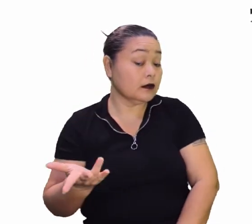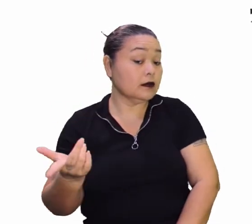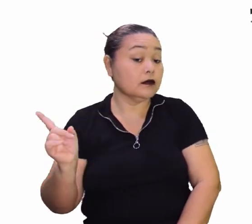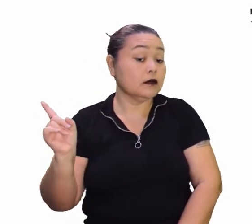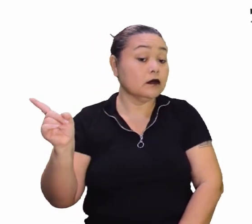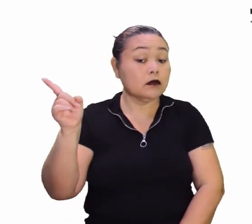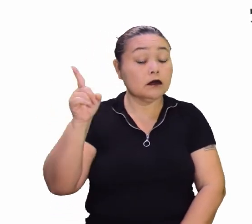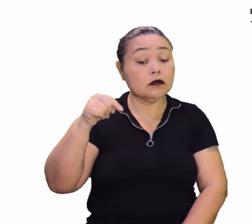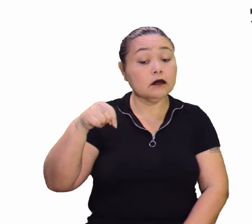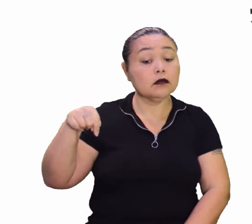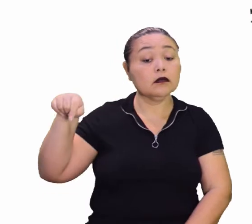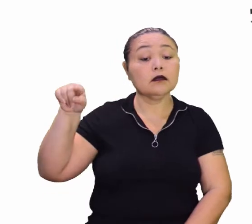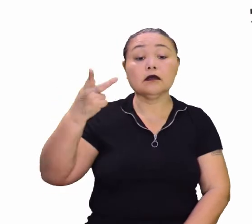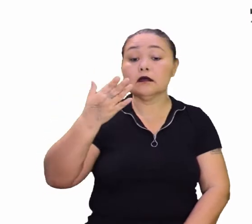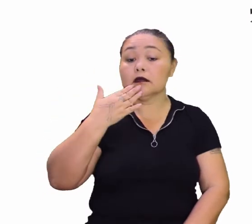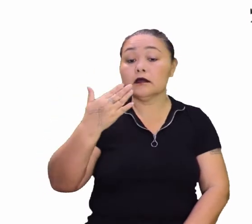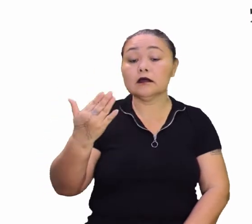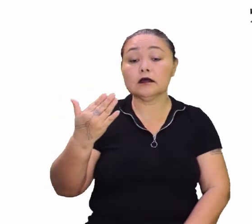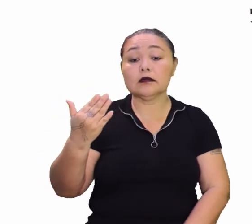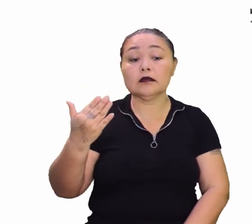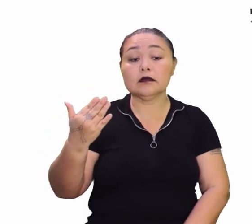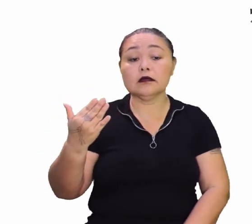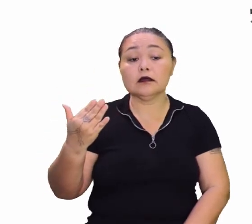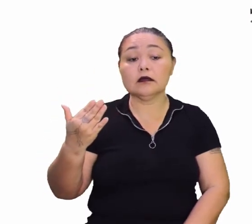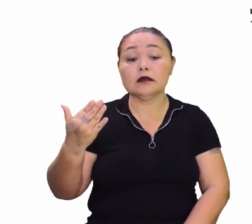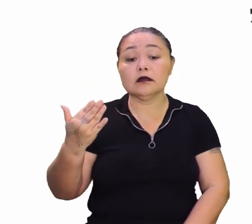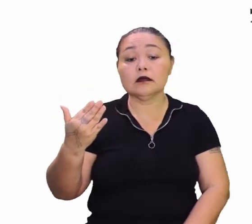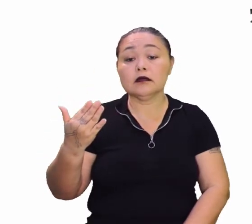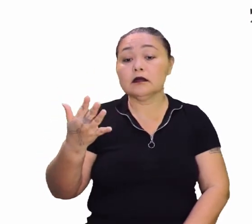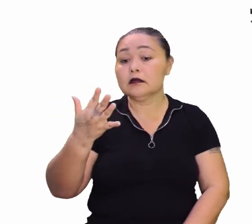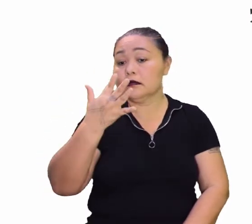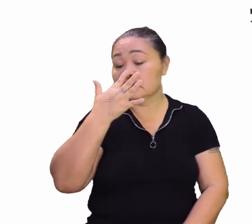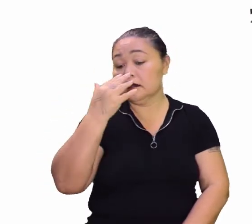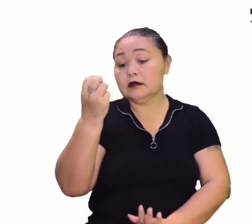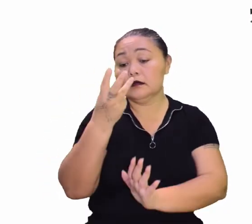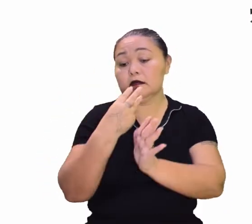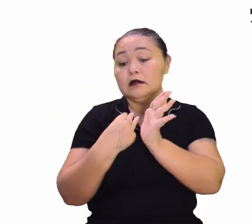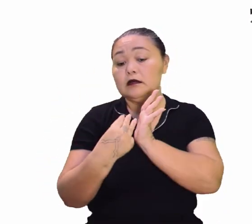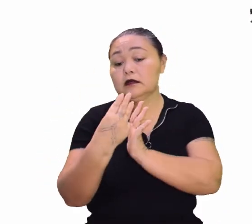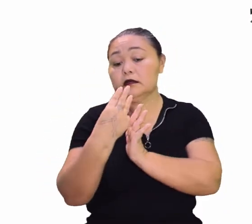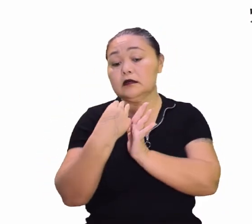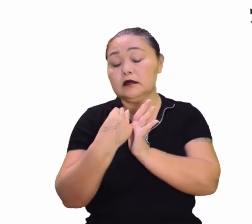que o comando da questão está dizendo? Observe o mapa.